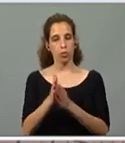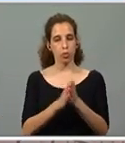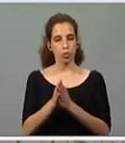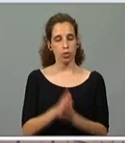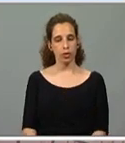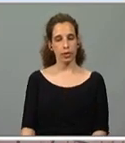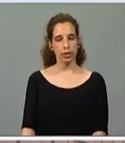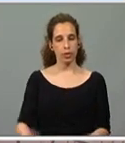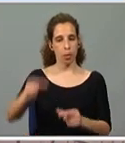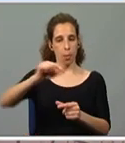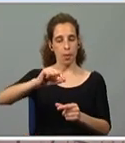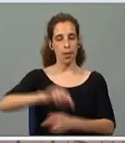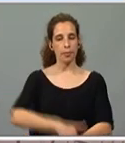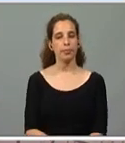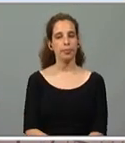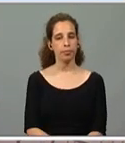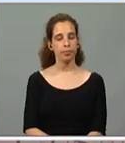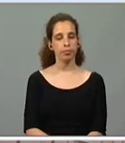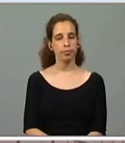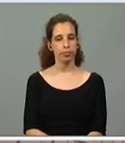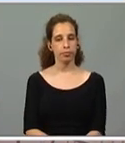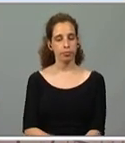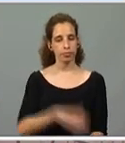ampola de decantação.